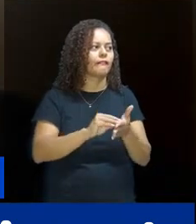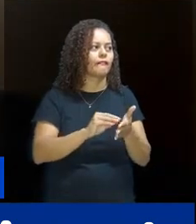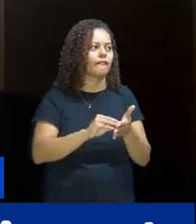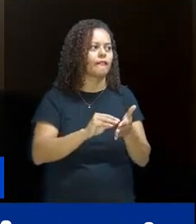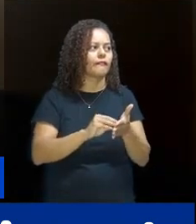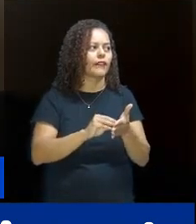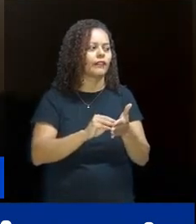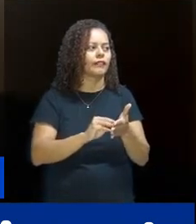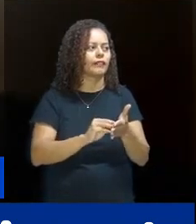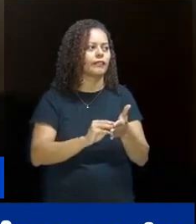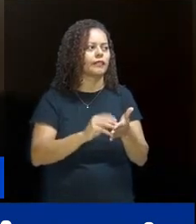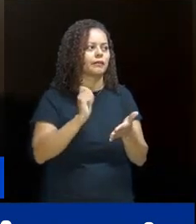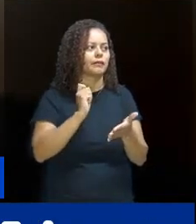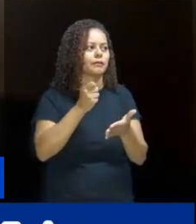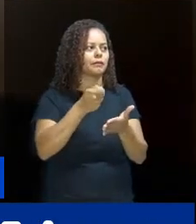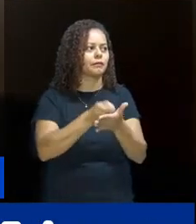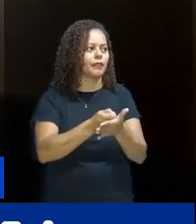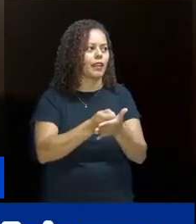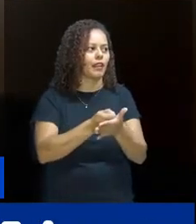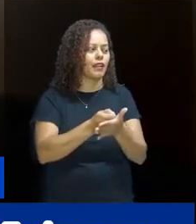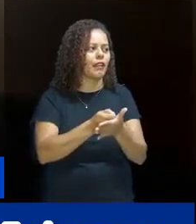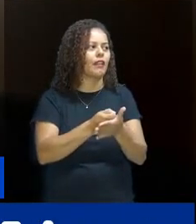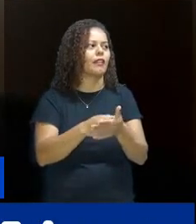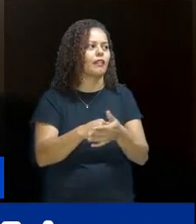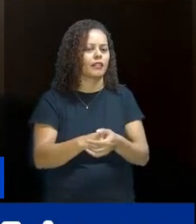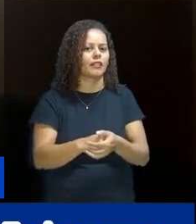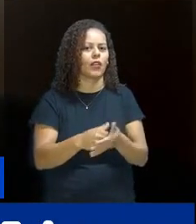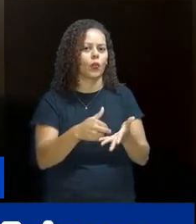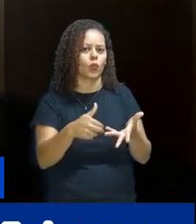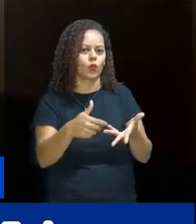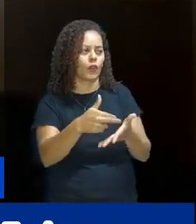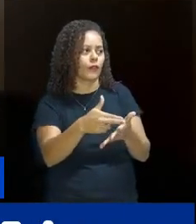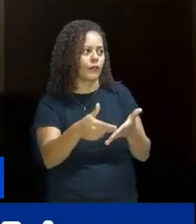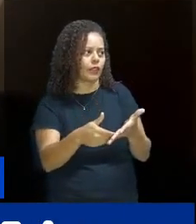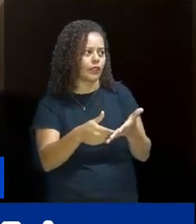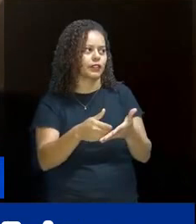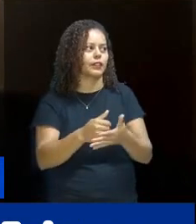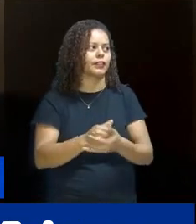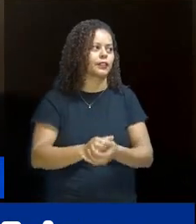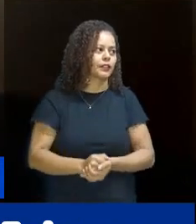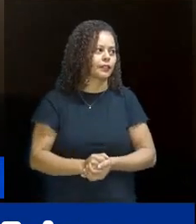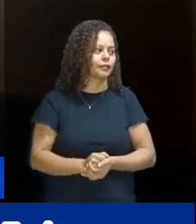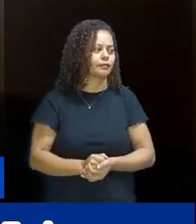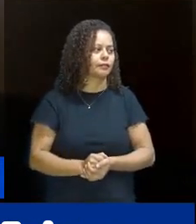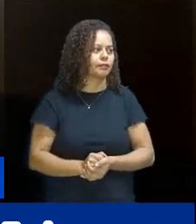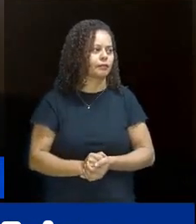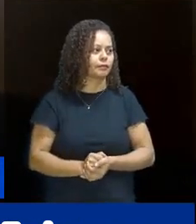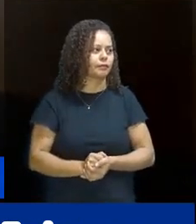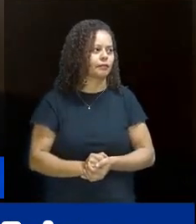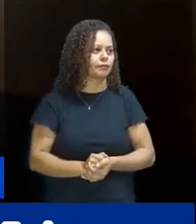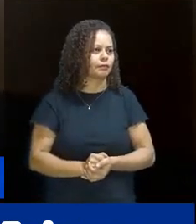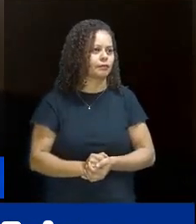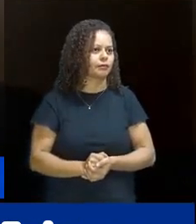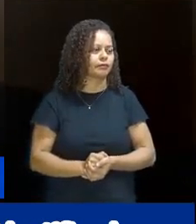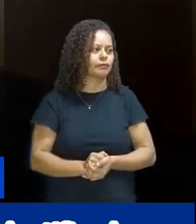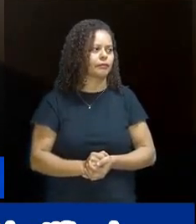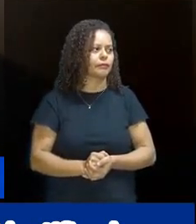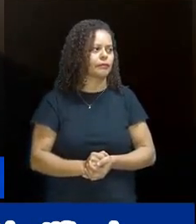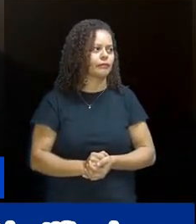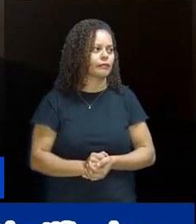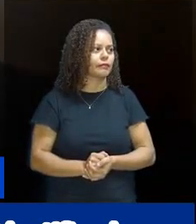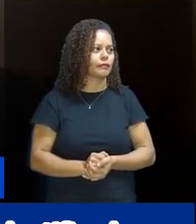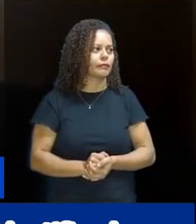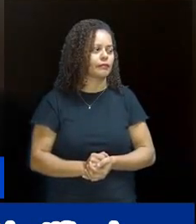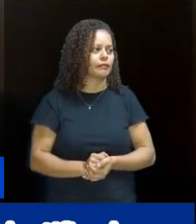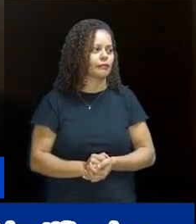pagamentos, tais como multa de mora, atualização monetária e juros. Fecho aspas. No, essa é a resolução TSE